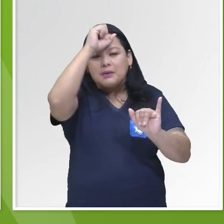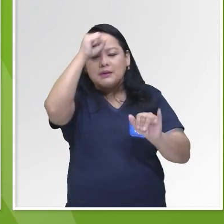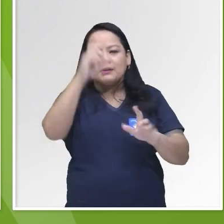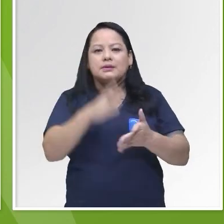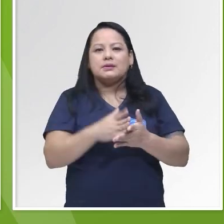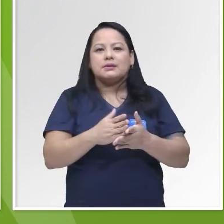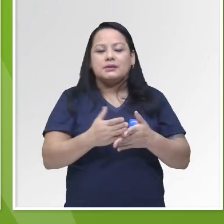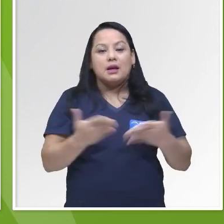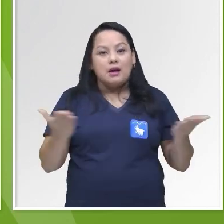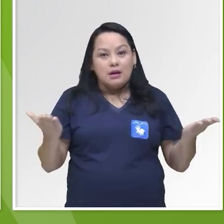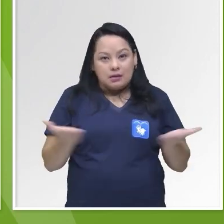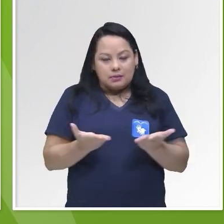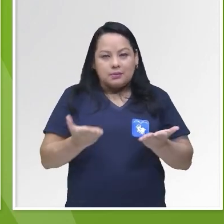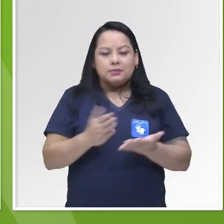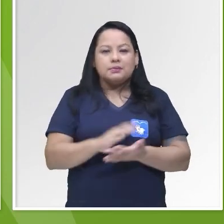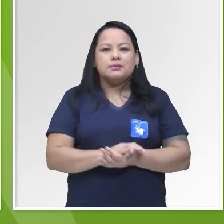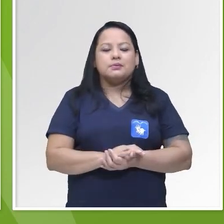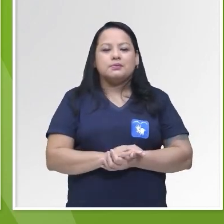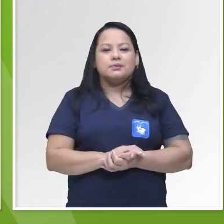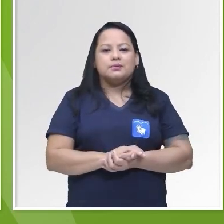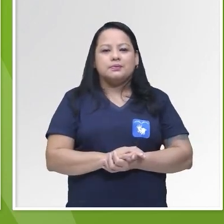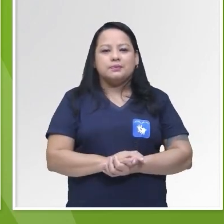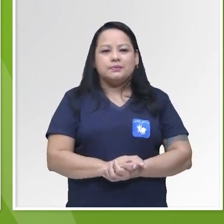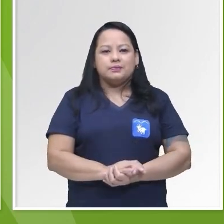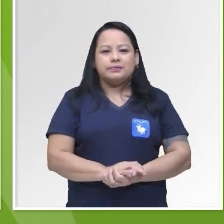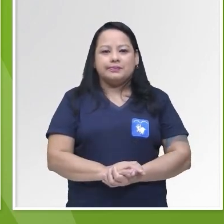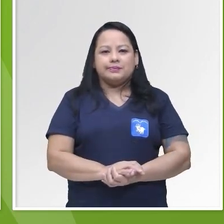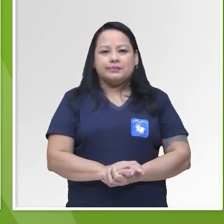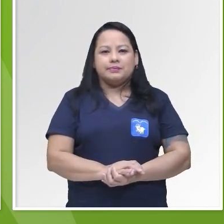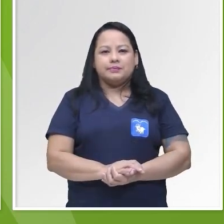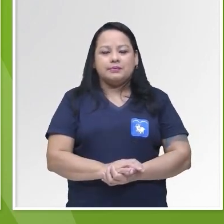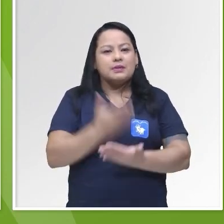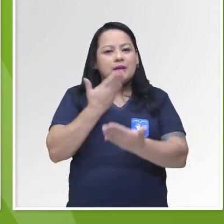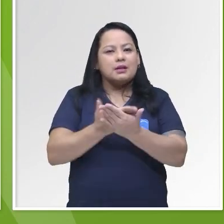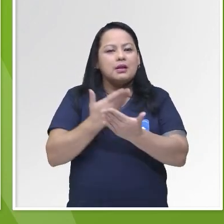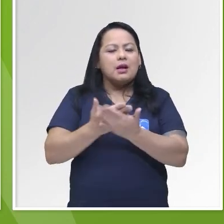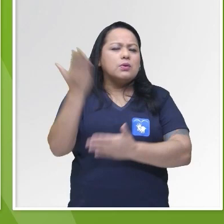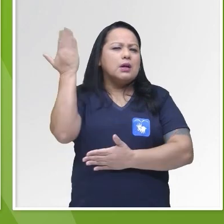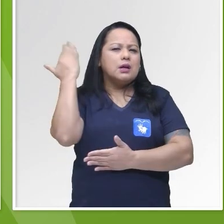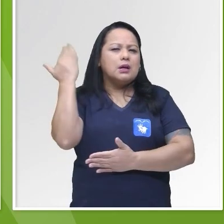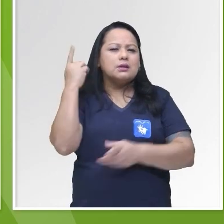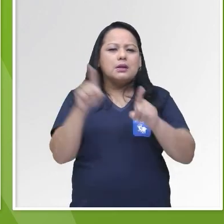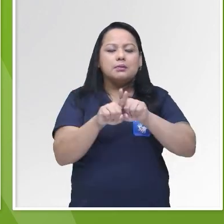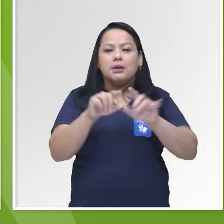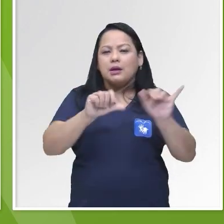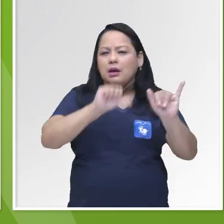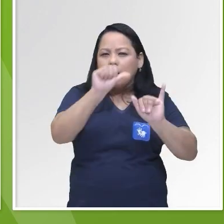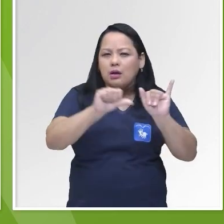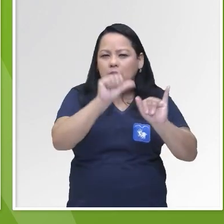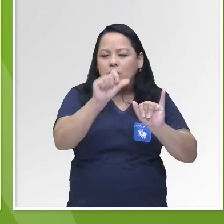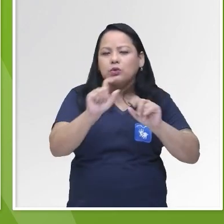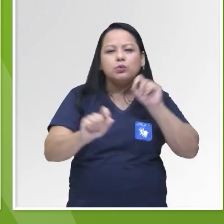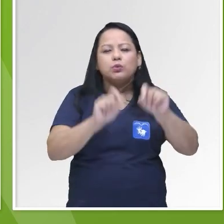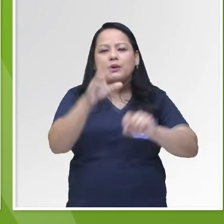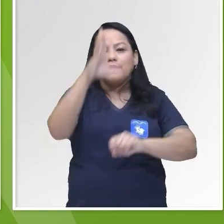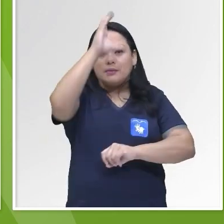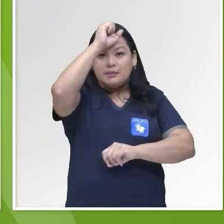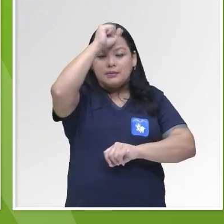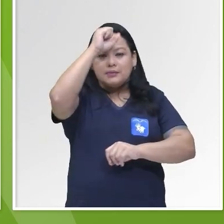tanto agora como na aula da professora Yara. O que é uma reação química?